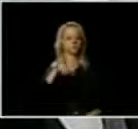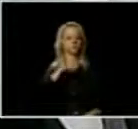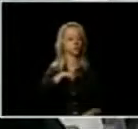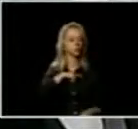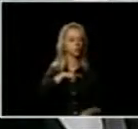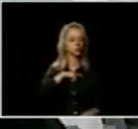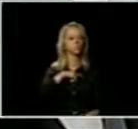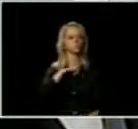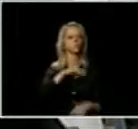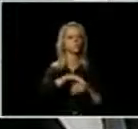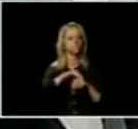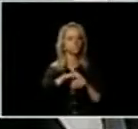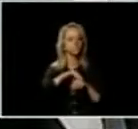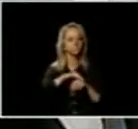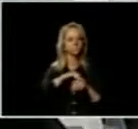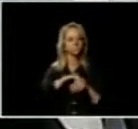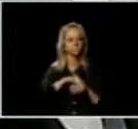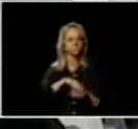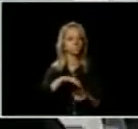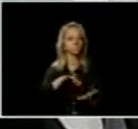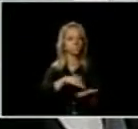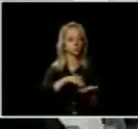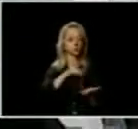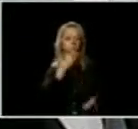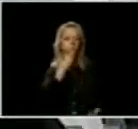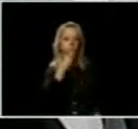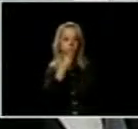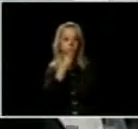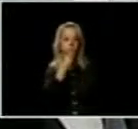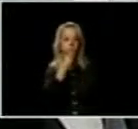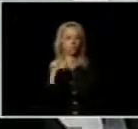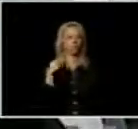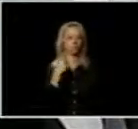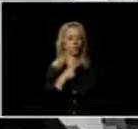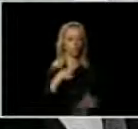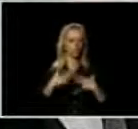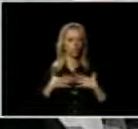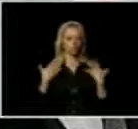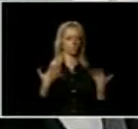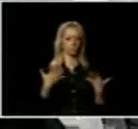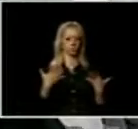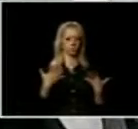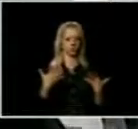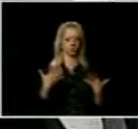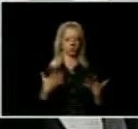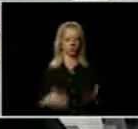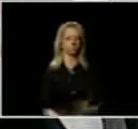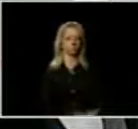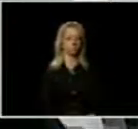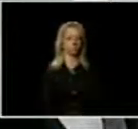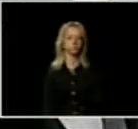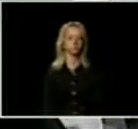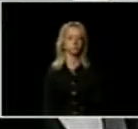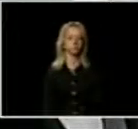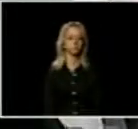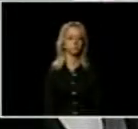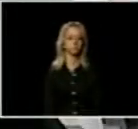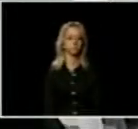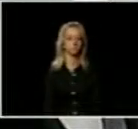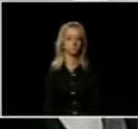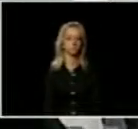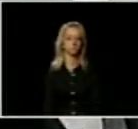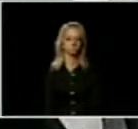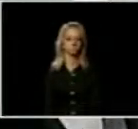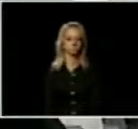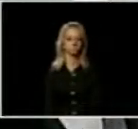época e nós ficamos assustados. Por isso, eu não sabia nem na hora que era a Casa da Cultura.